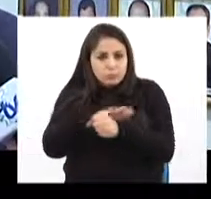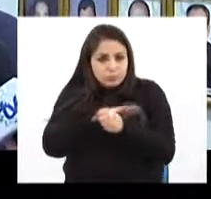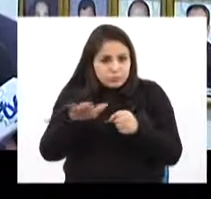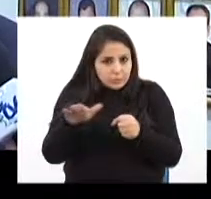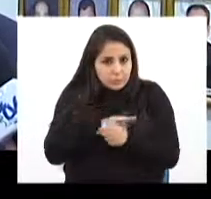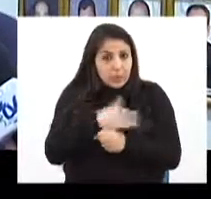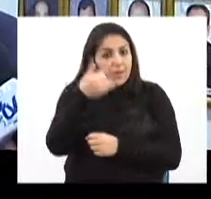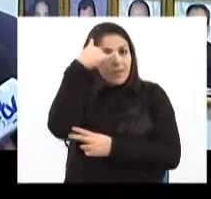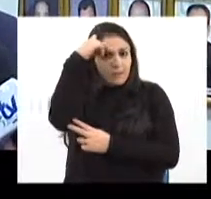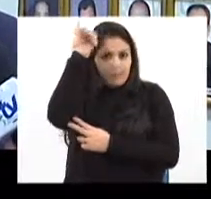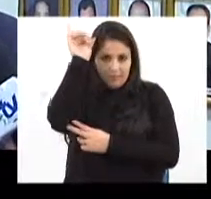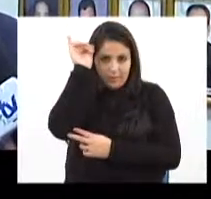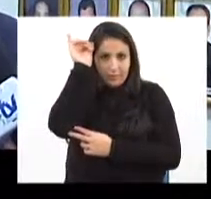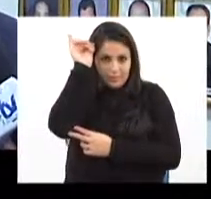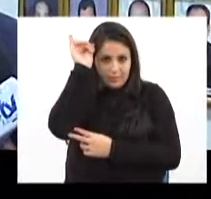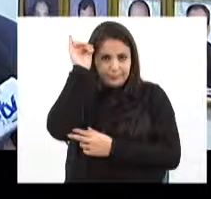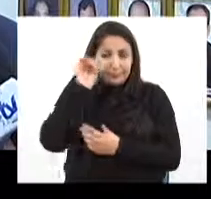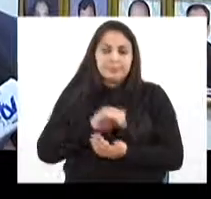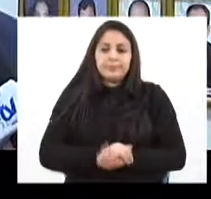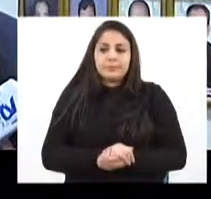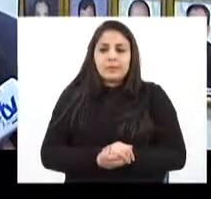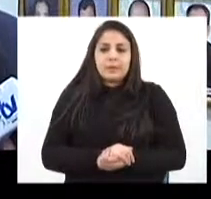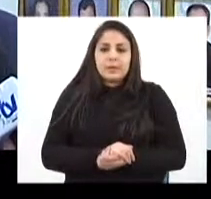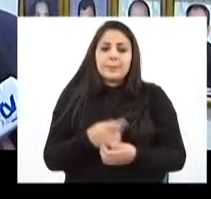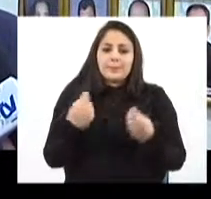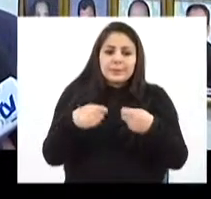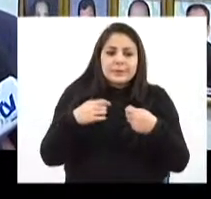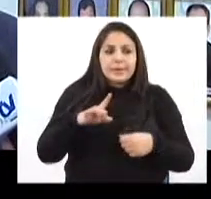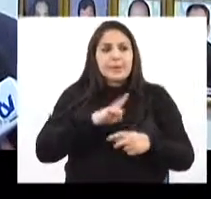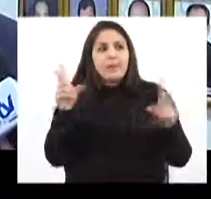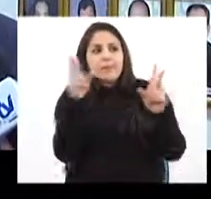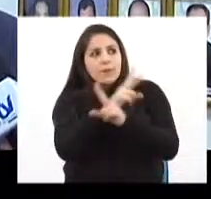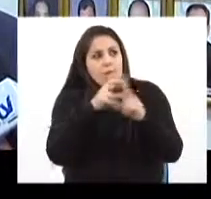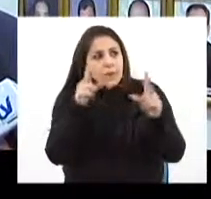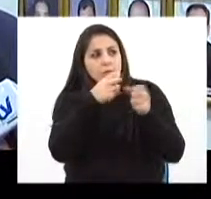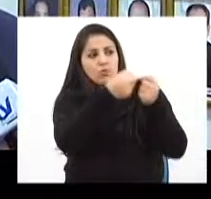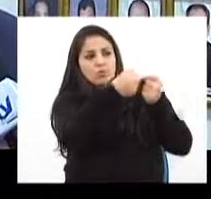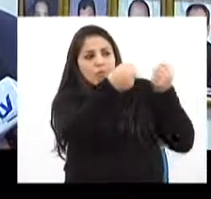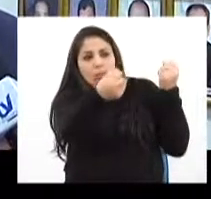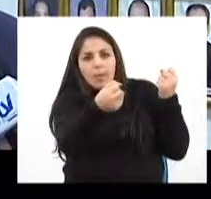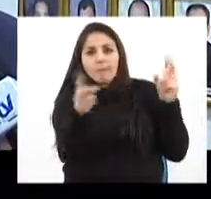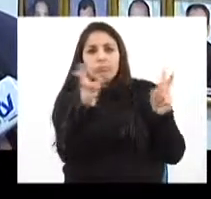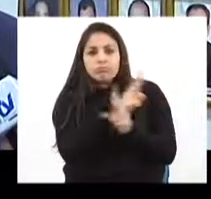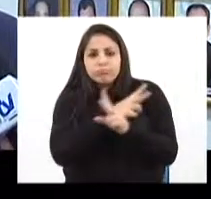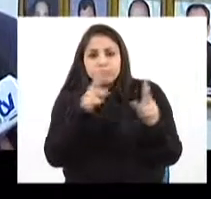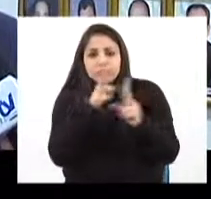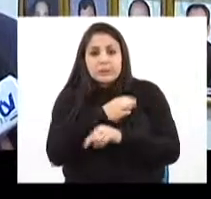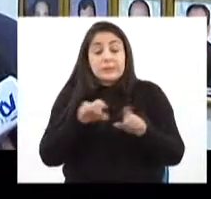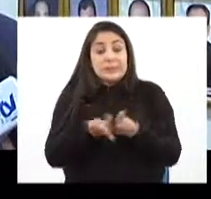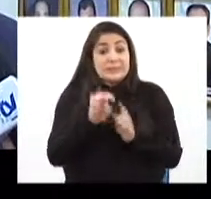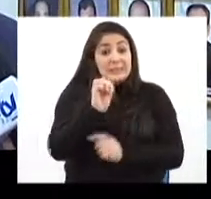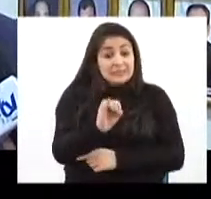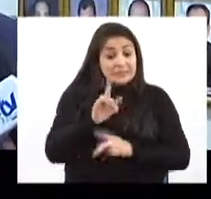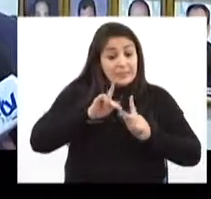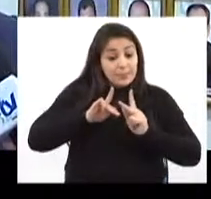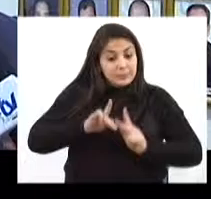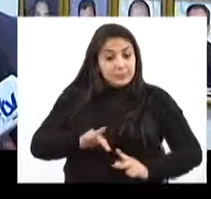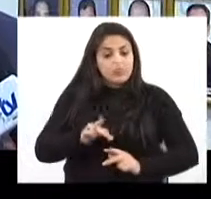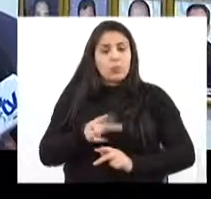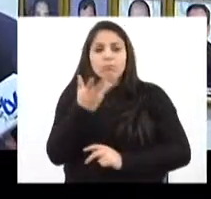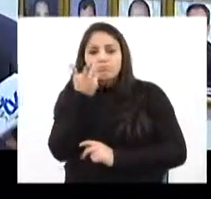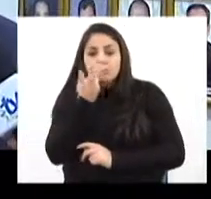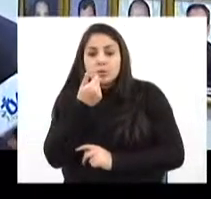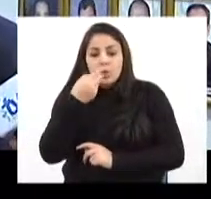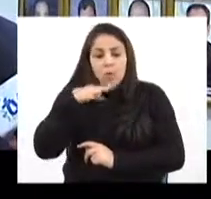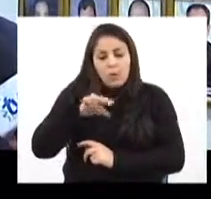Local fechado, agora no inverno a gente procura se acolher, né? Então tem que ser arejado aquele espaço. E se a